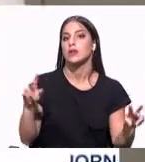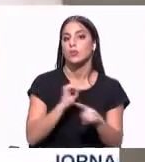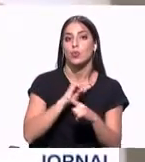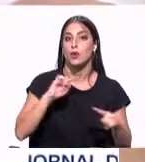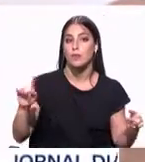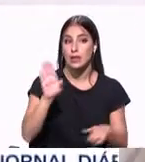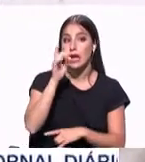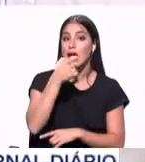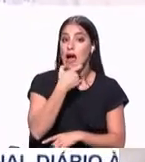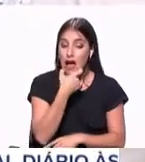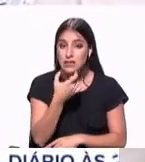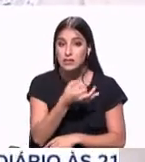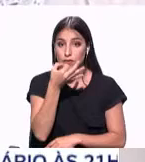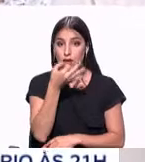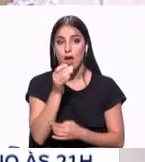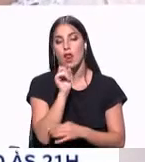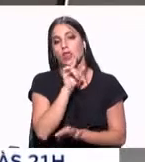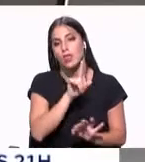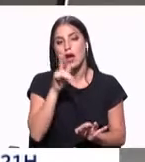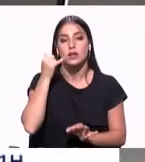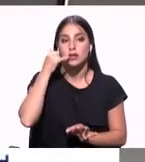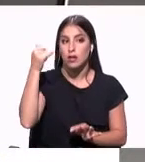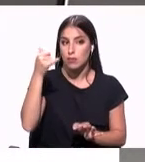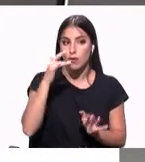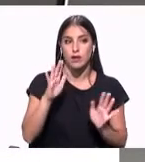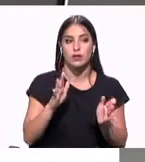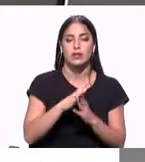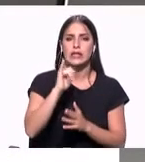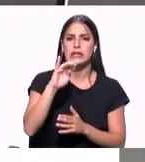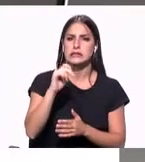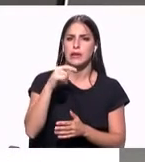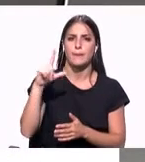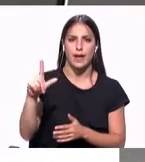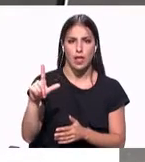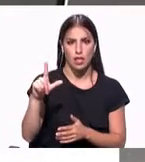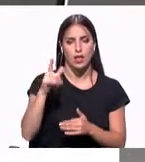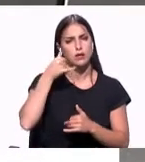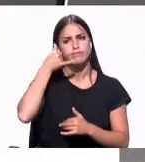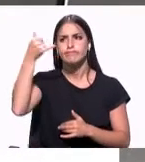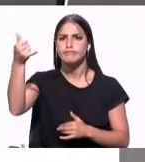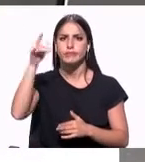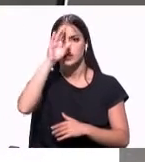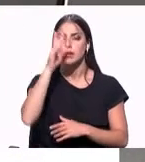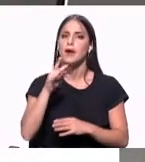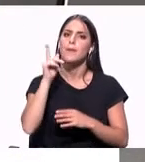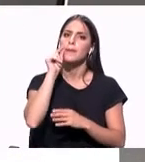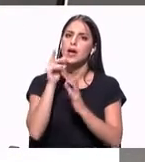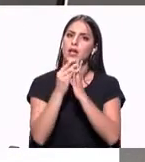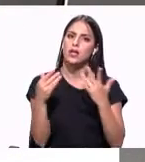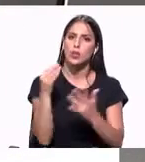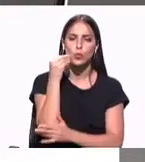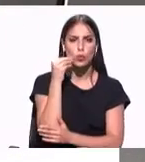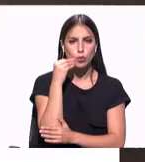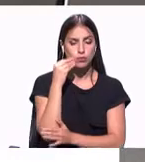para falar com os utentes, só por telemóvel, Isabel ligou para um número dado pelo lar para saber como está o marido. Do outro lado